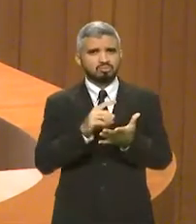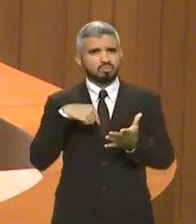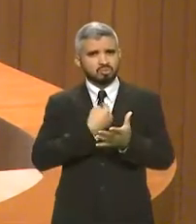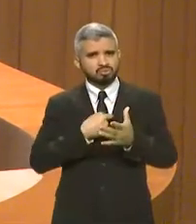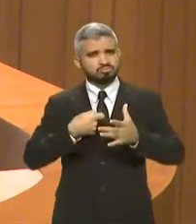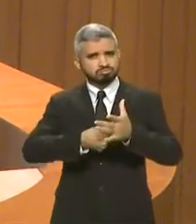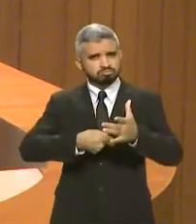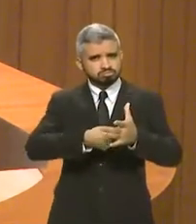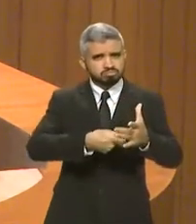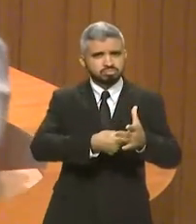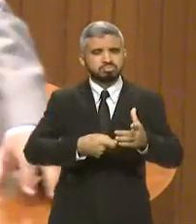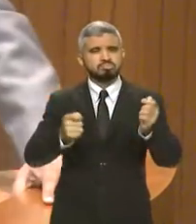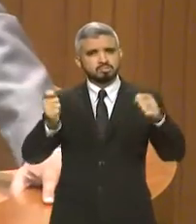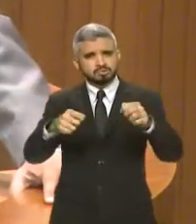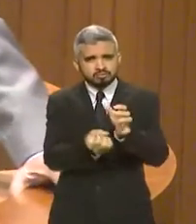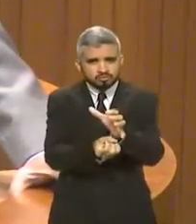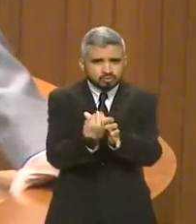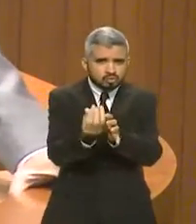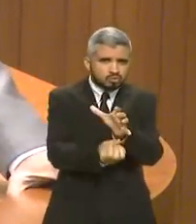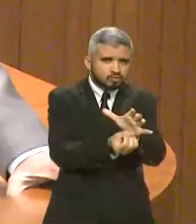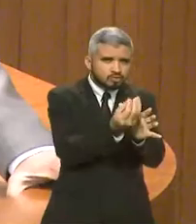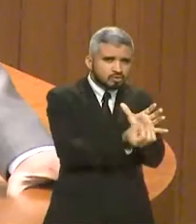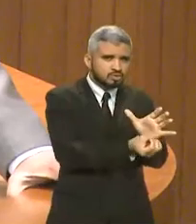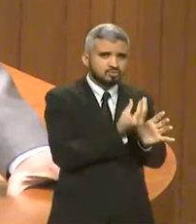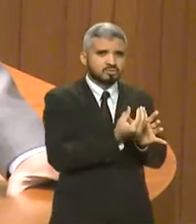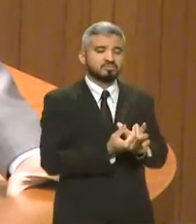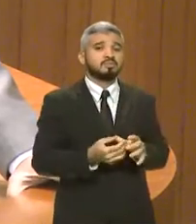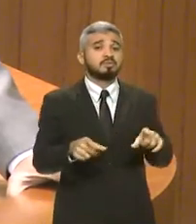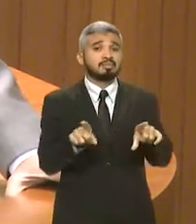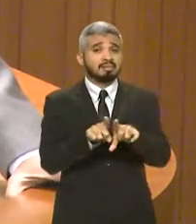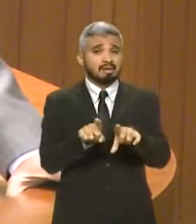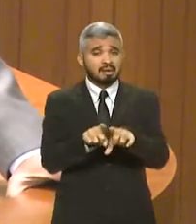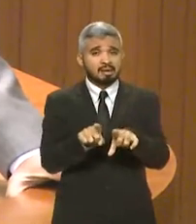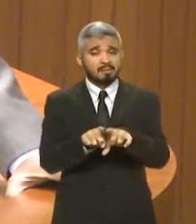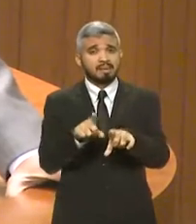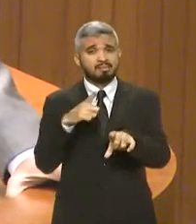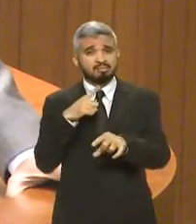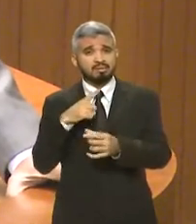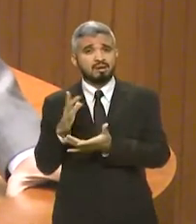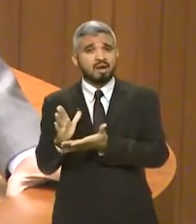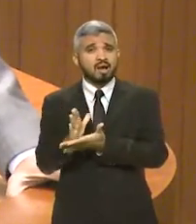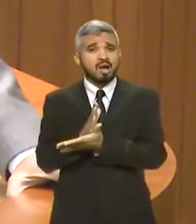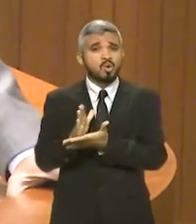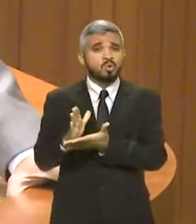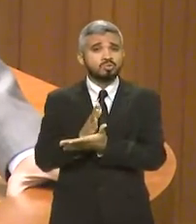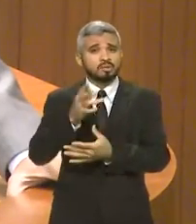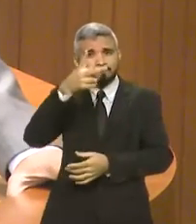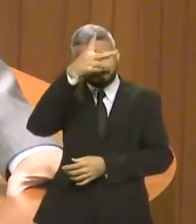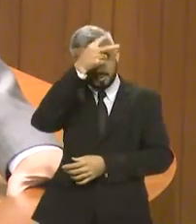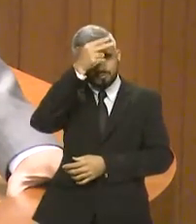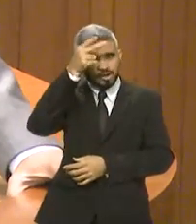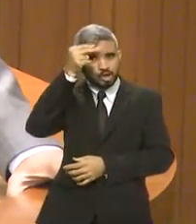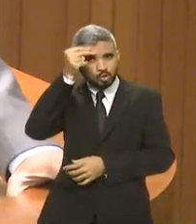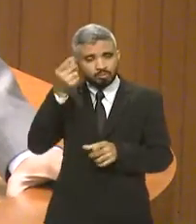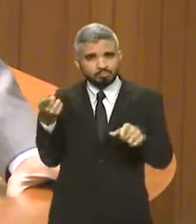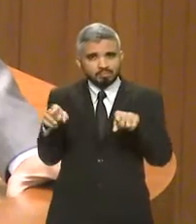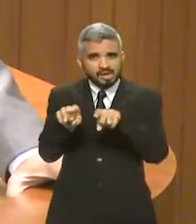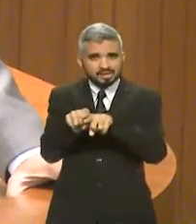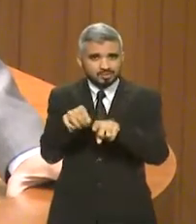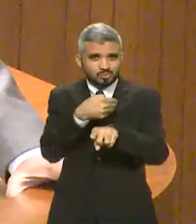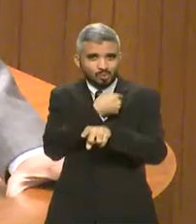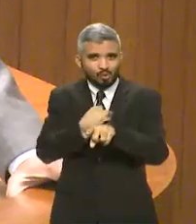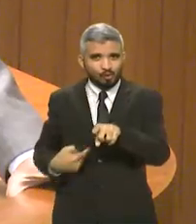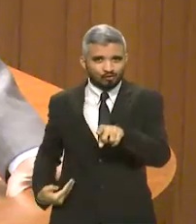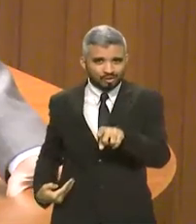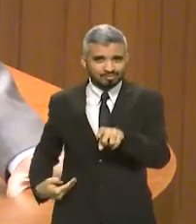com o governo do estado e consegue nessa parceria antecipar a inauguração. E eu tenho certeza que